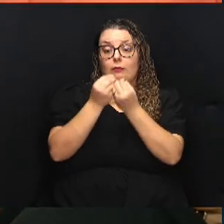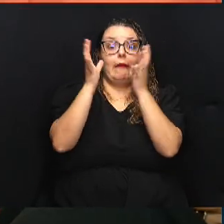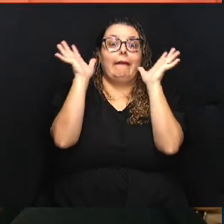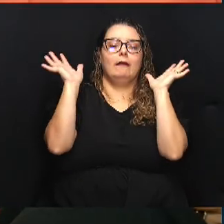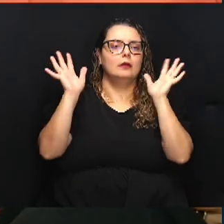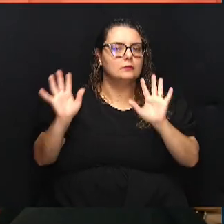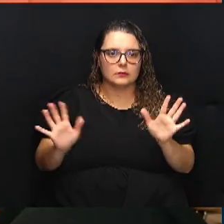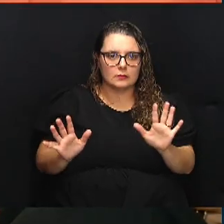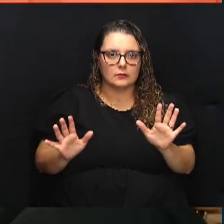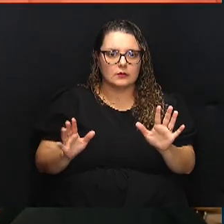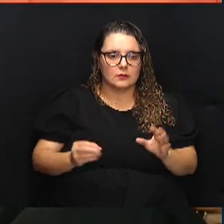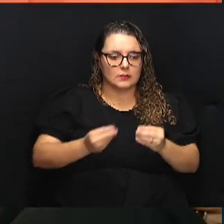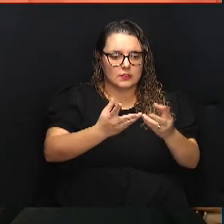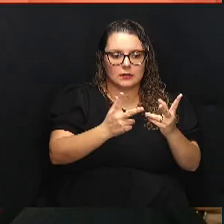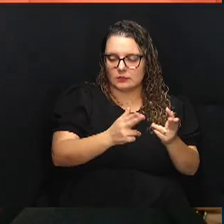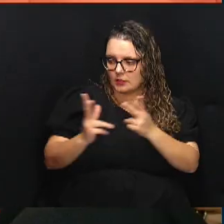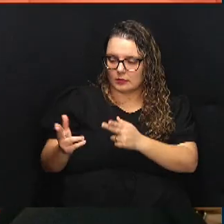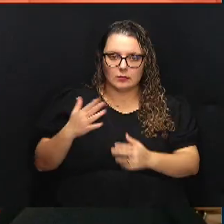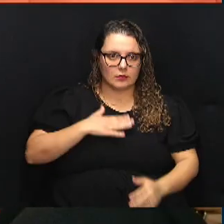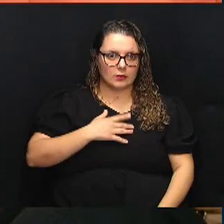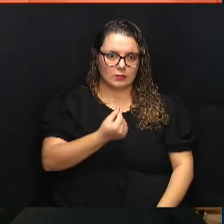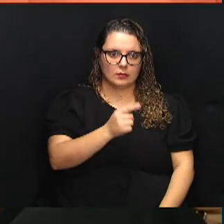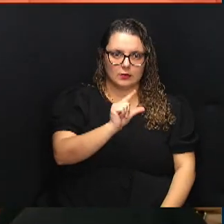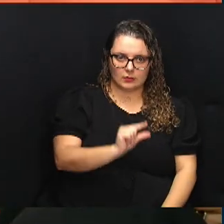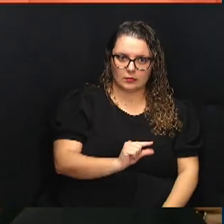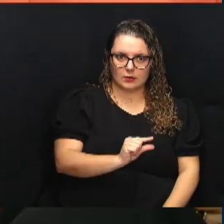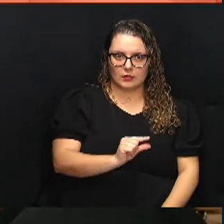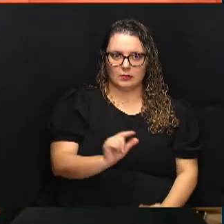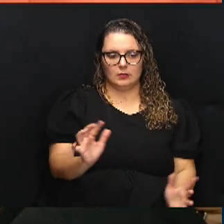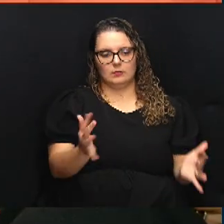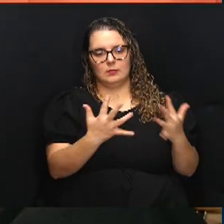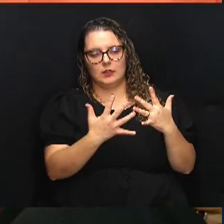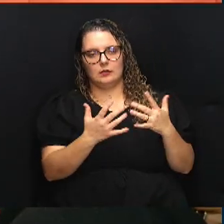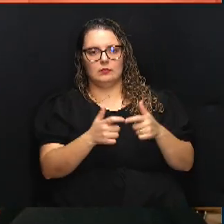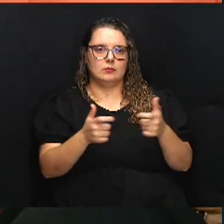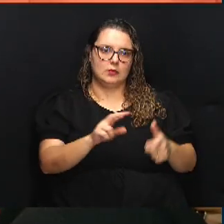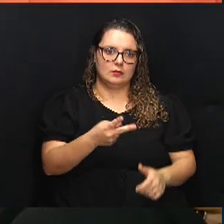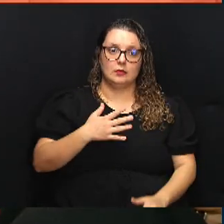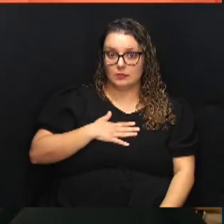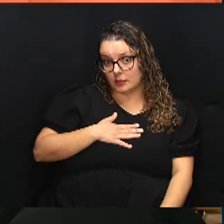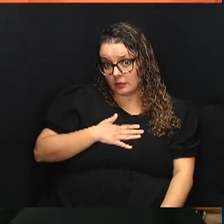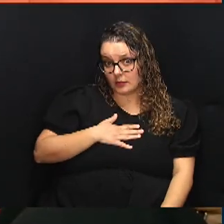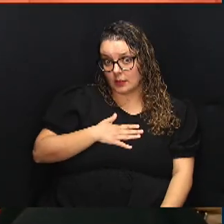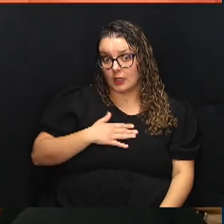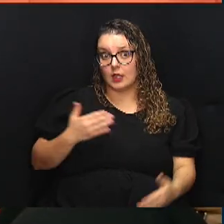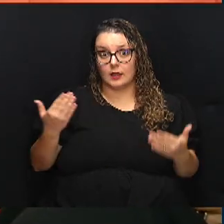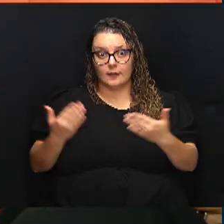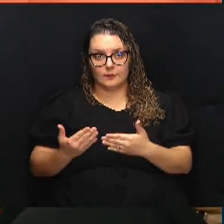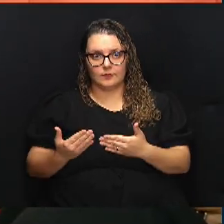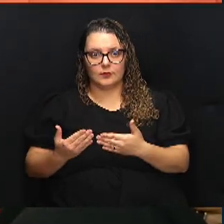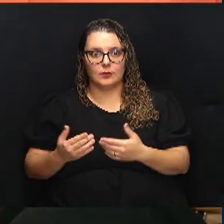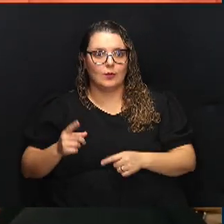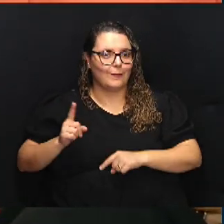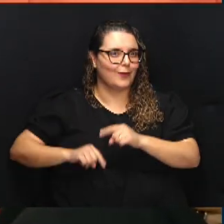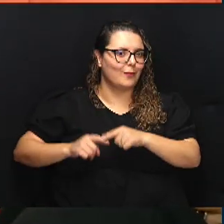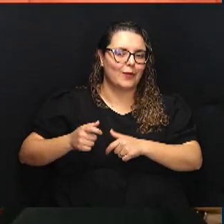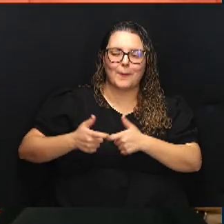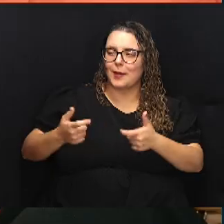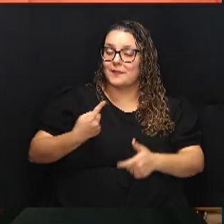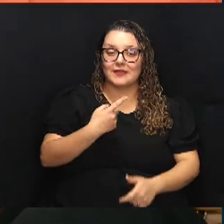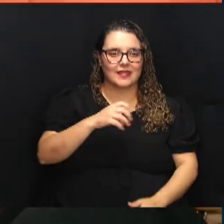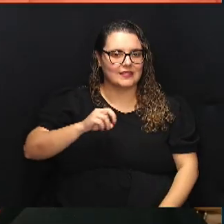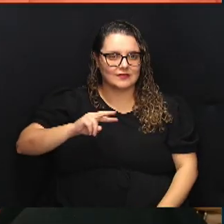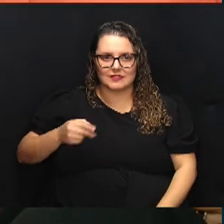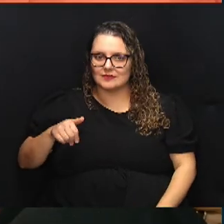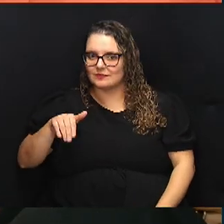entrego a mesma coisa que a outra pessoa, só que o meu valor é menor, elas vão correr na maioria das vezes para mim. Agora, se eu tenho um super produto que entrega 10 vezes